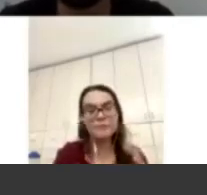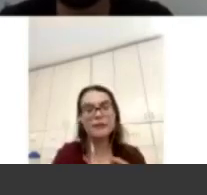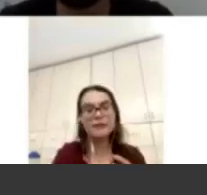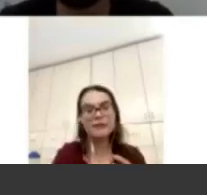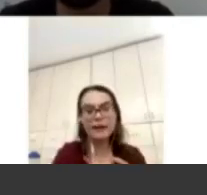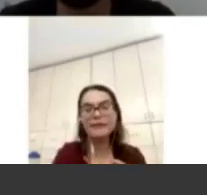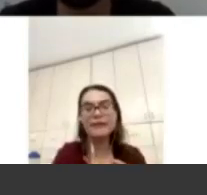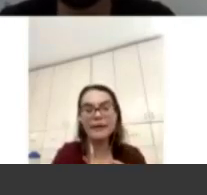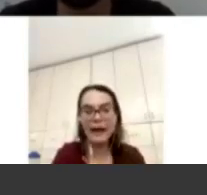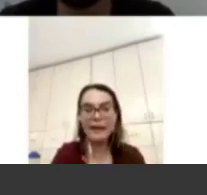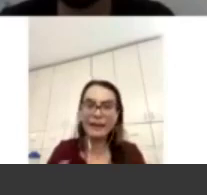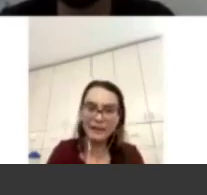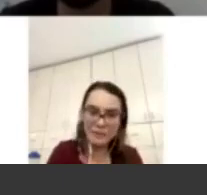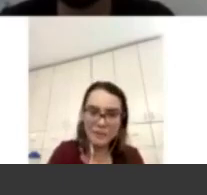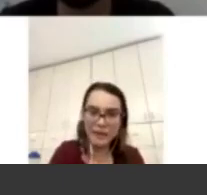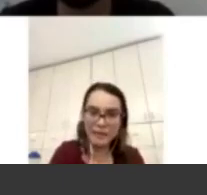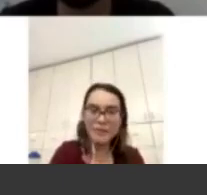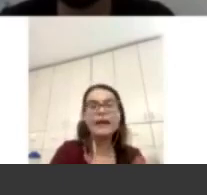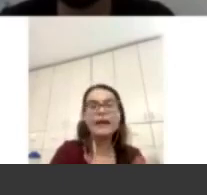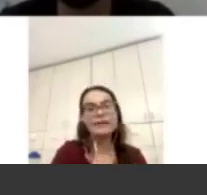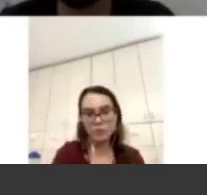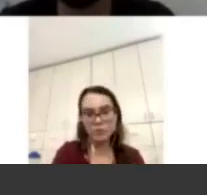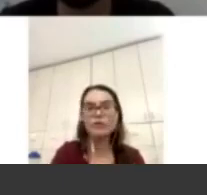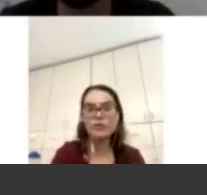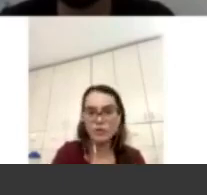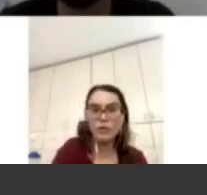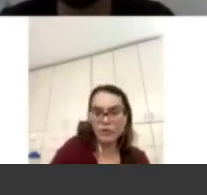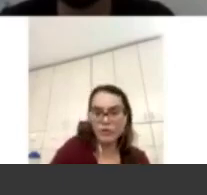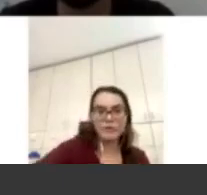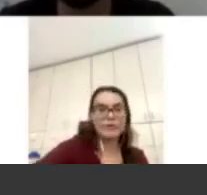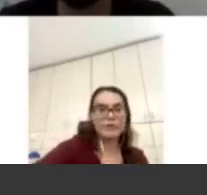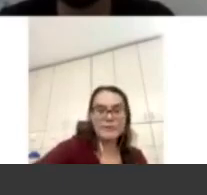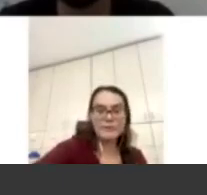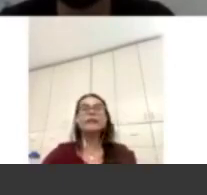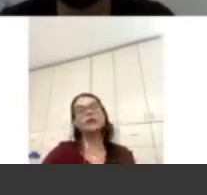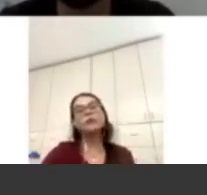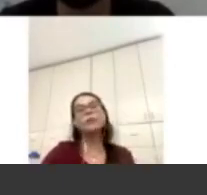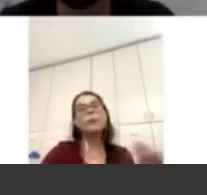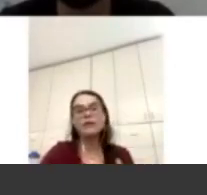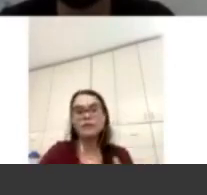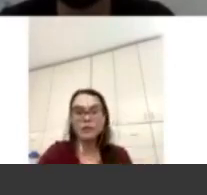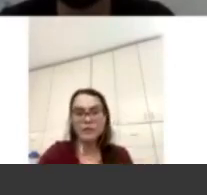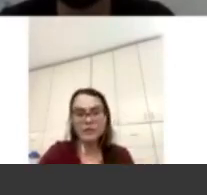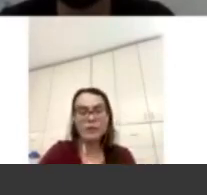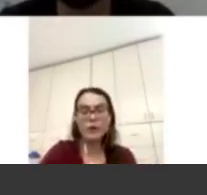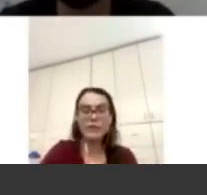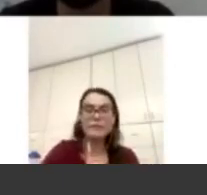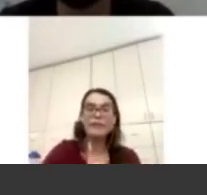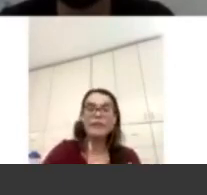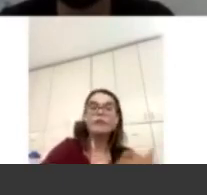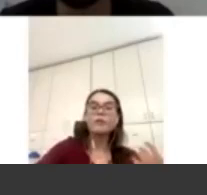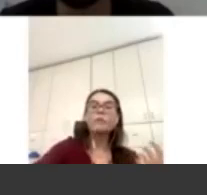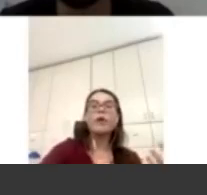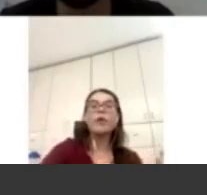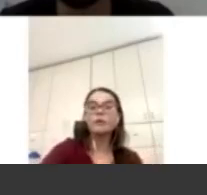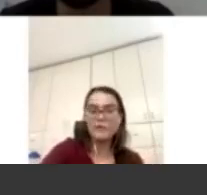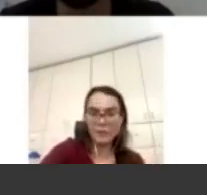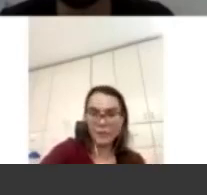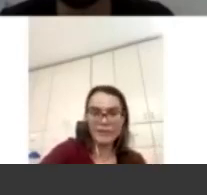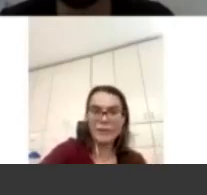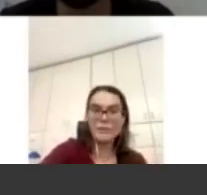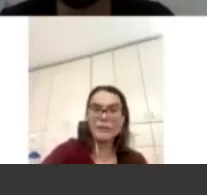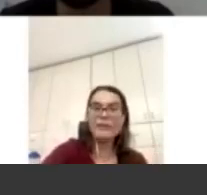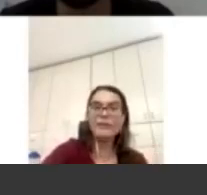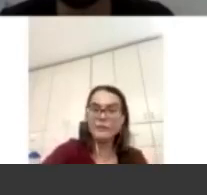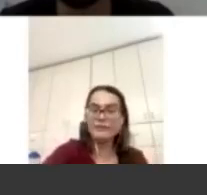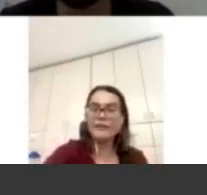para atender, além do desmaio, essas condições crônicas todas. Quando eu vou para uma página de condição crônica, eu tenho uma outra